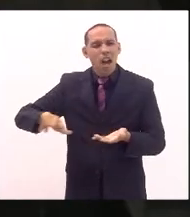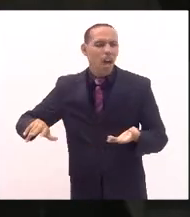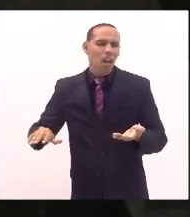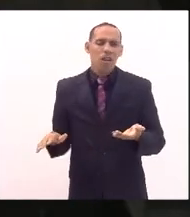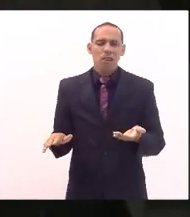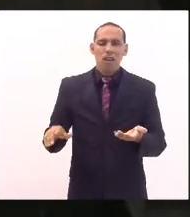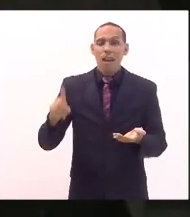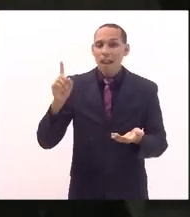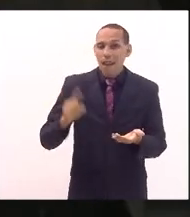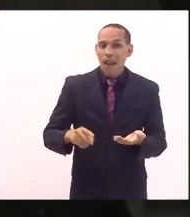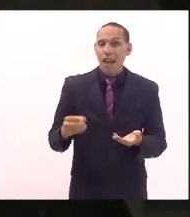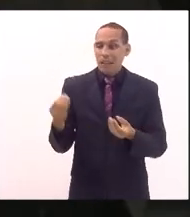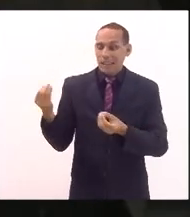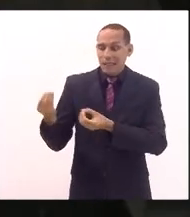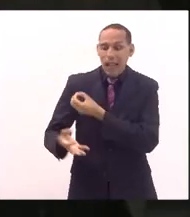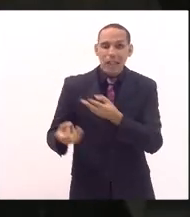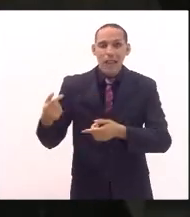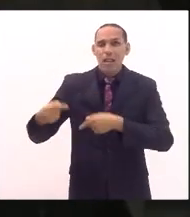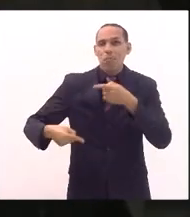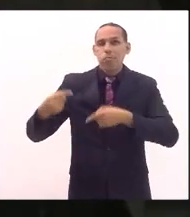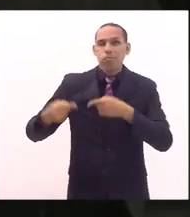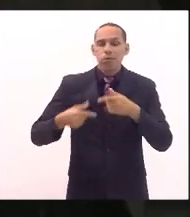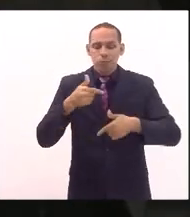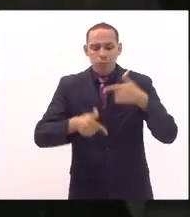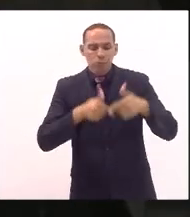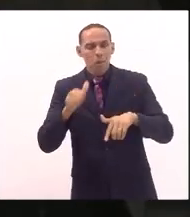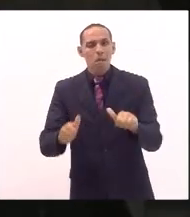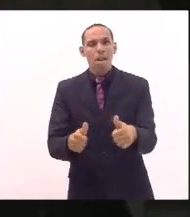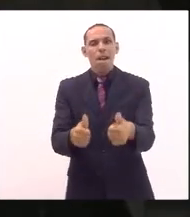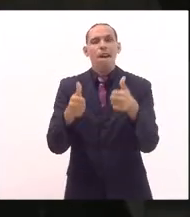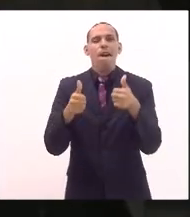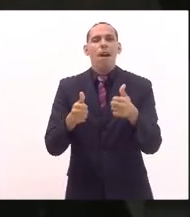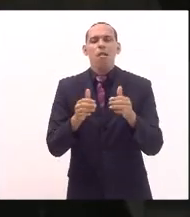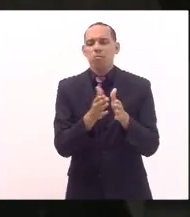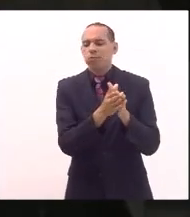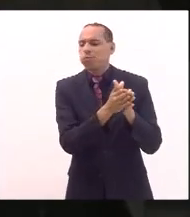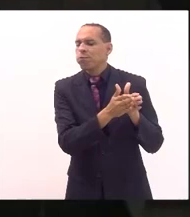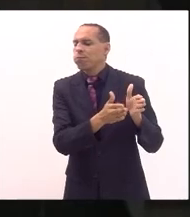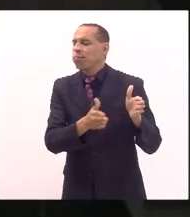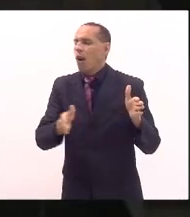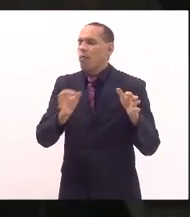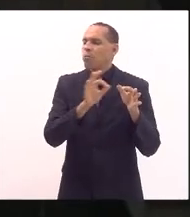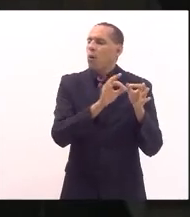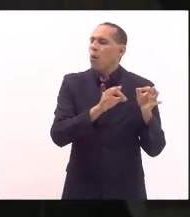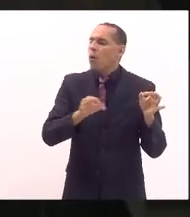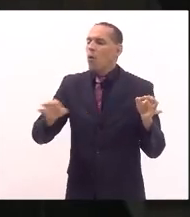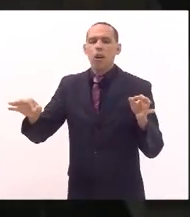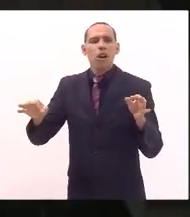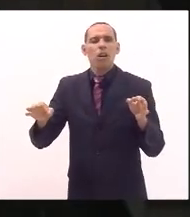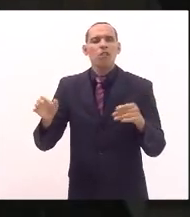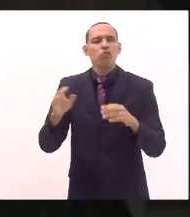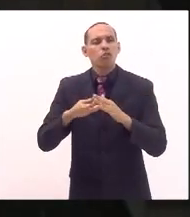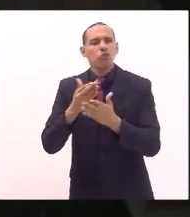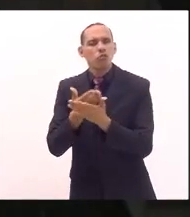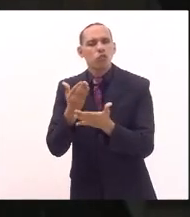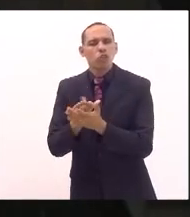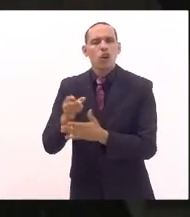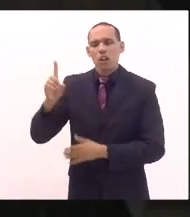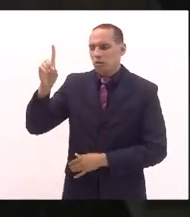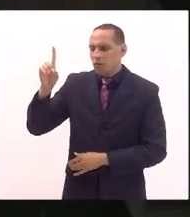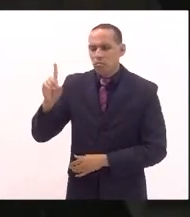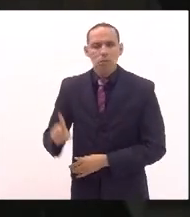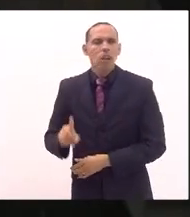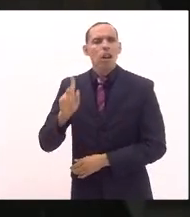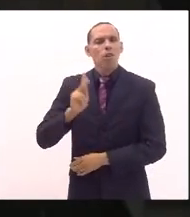que Garanta um funcionamento de longo prazo para as escolas suas direções seus profissionais da educação